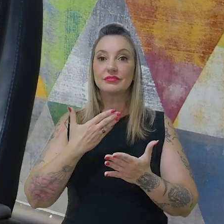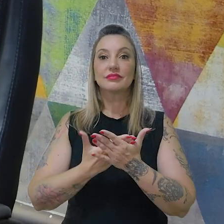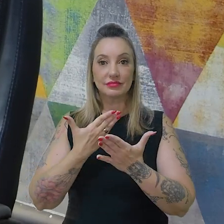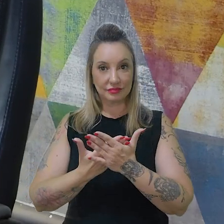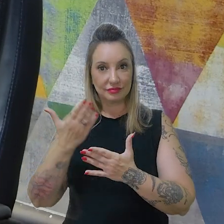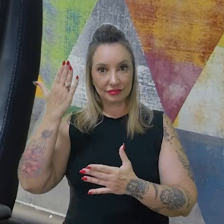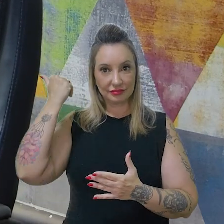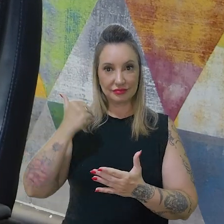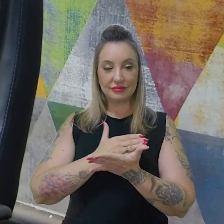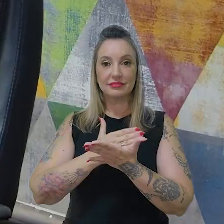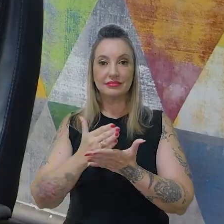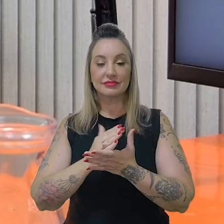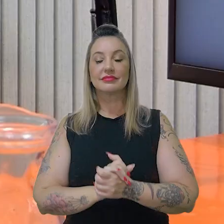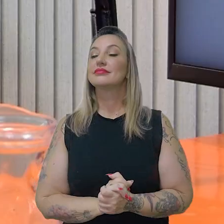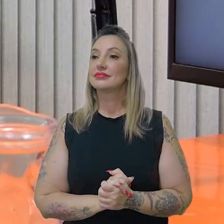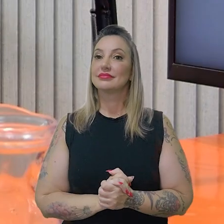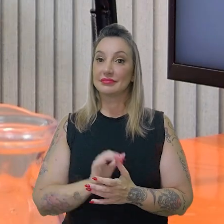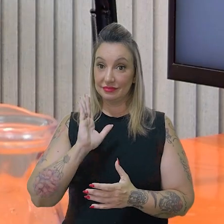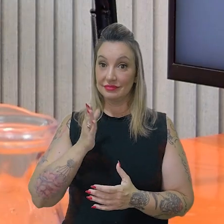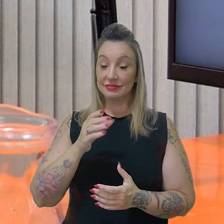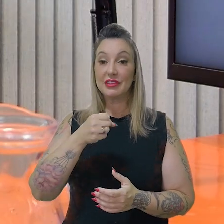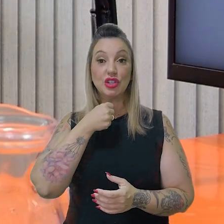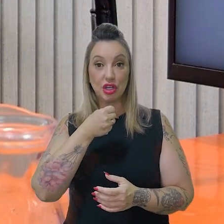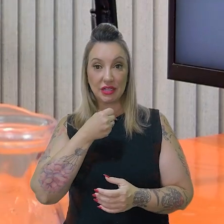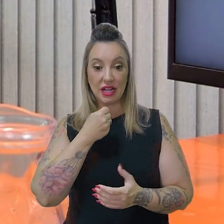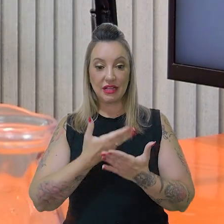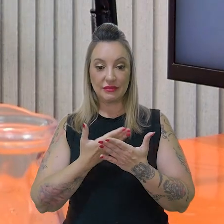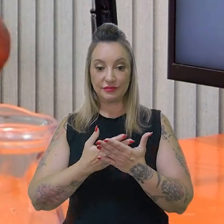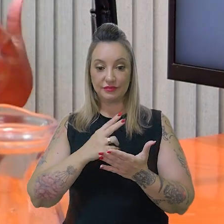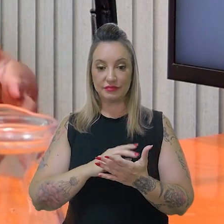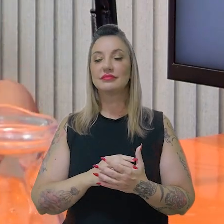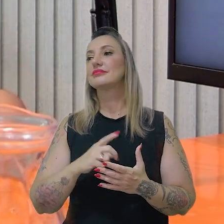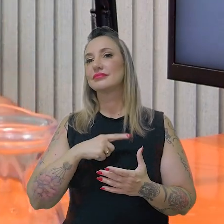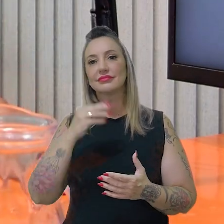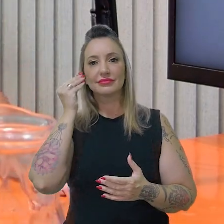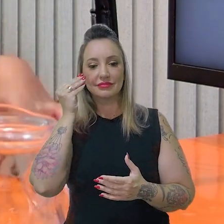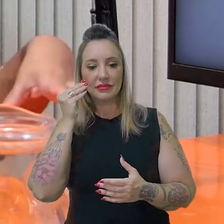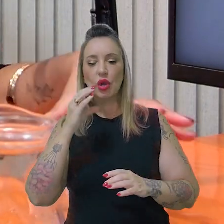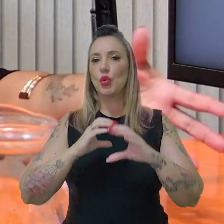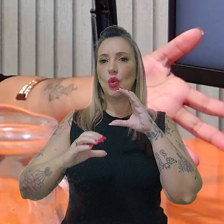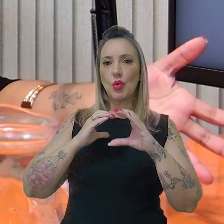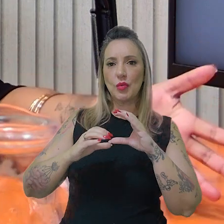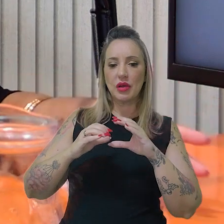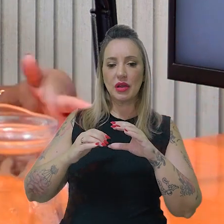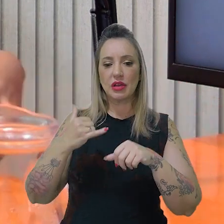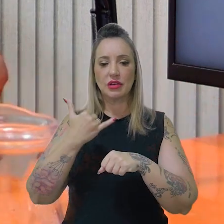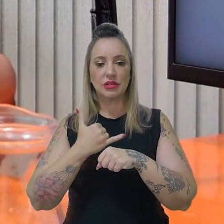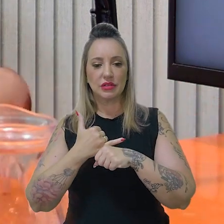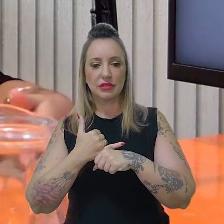né antes de é eu fiz jornalismo aí do jornalismo a gente tem a experiência da comunicação gerenciamento de